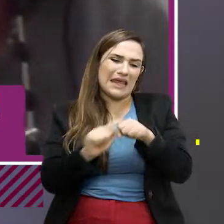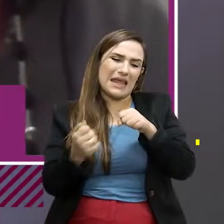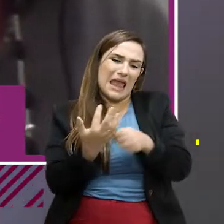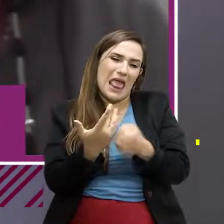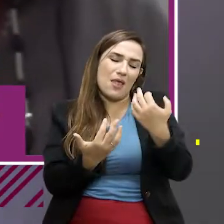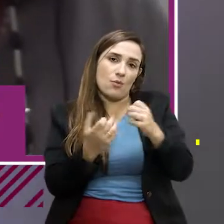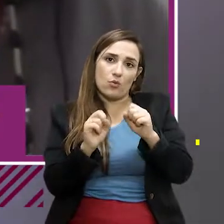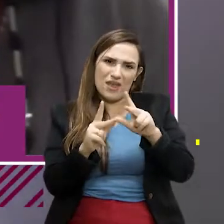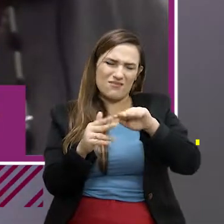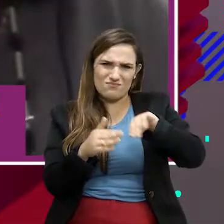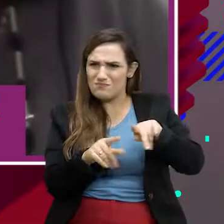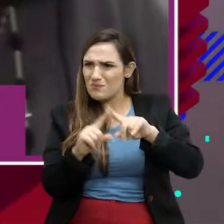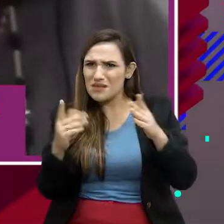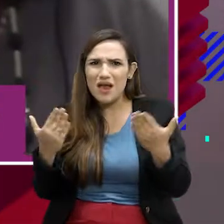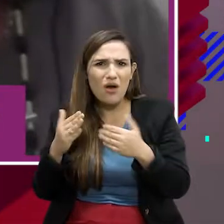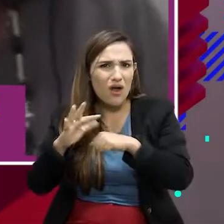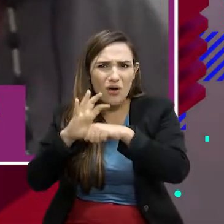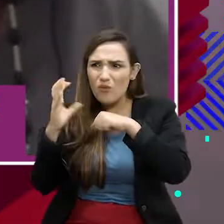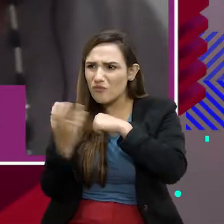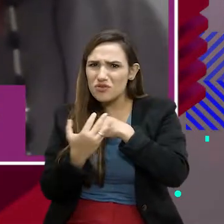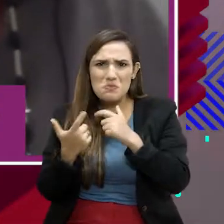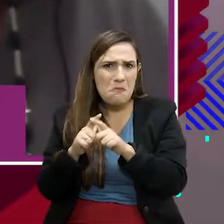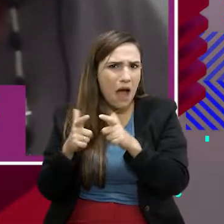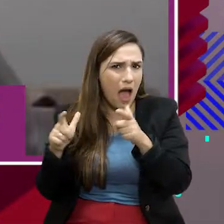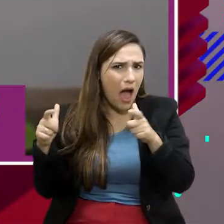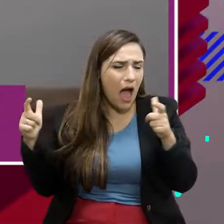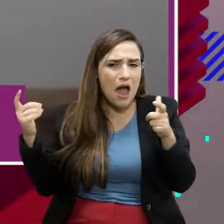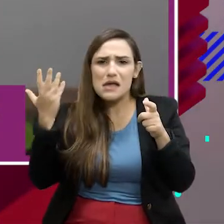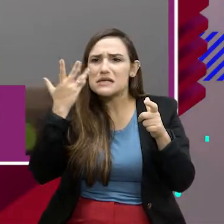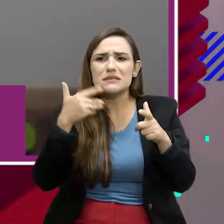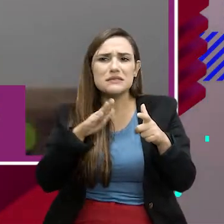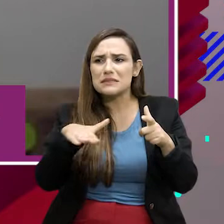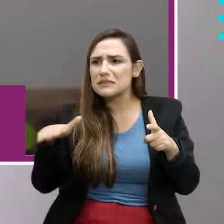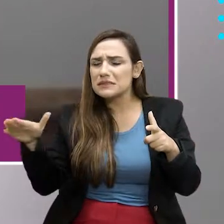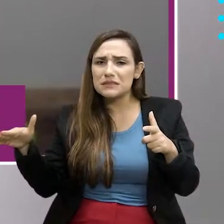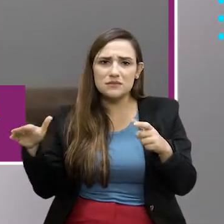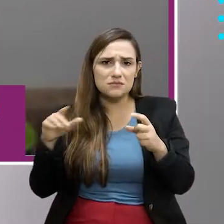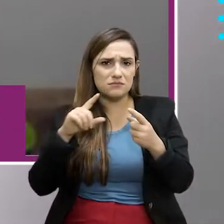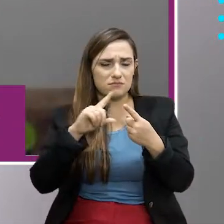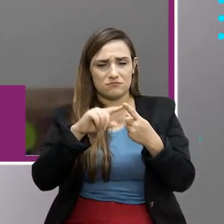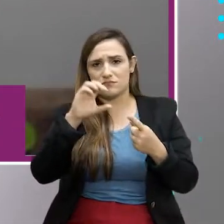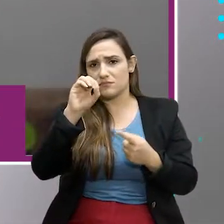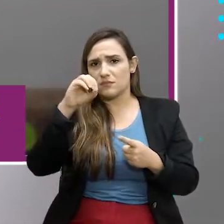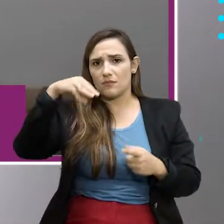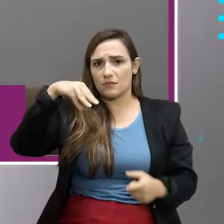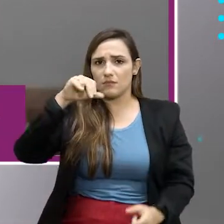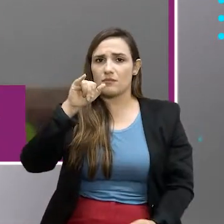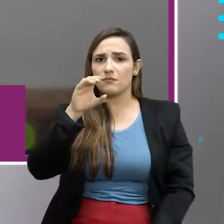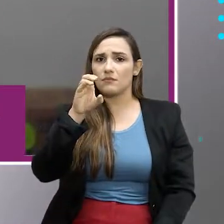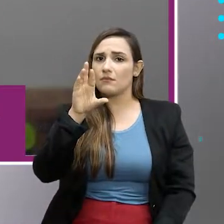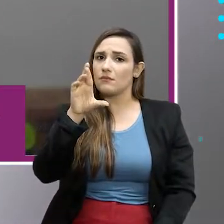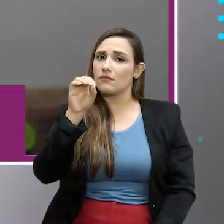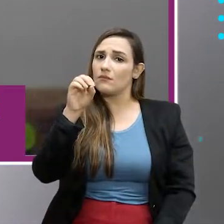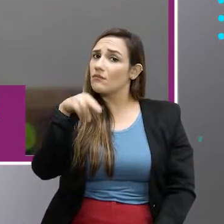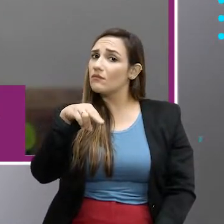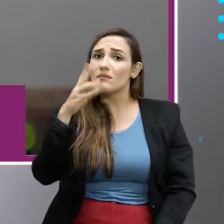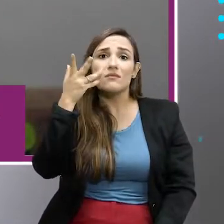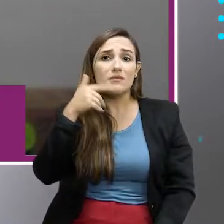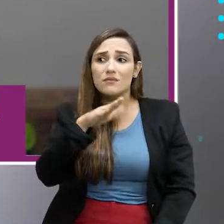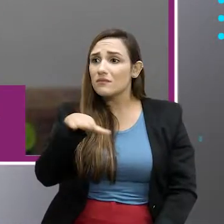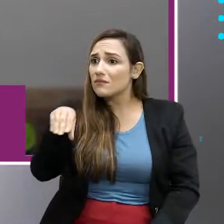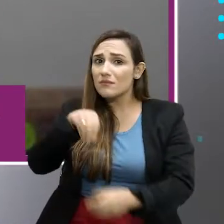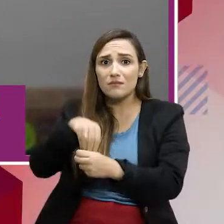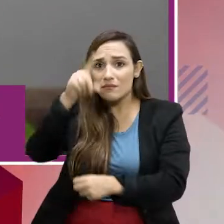grande cirurgia. E qual que está sendo o problema? Agora a gente está vendo as crianças com problemas relacionados à Covid,